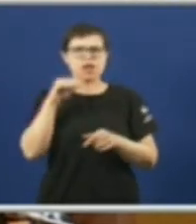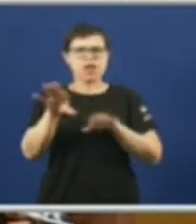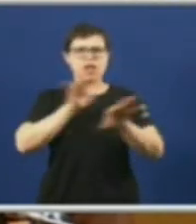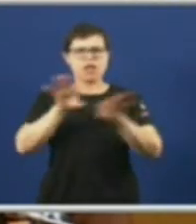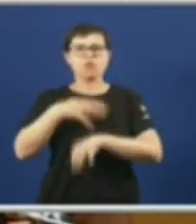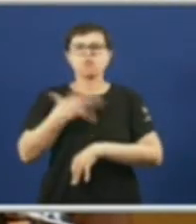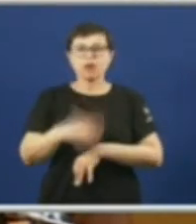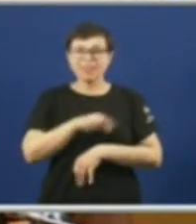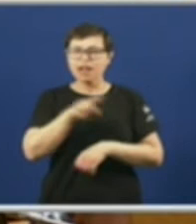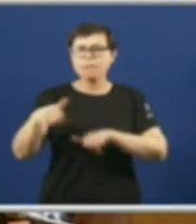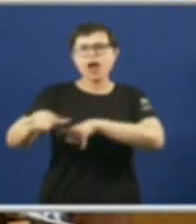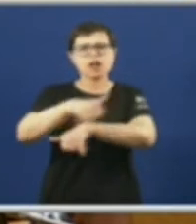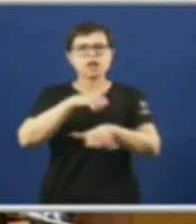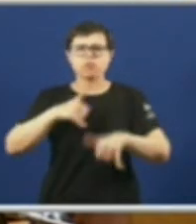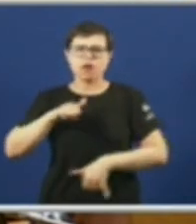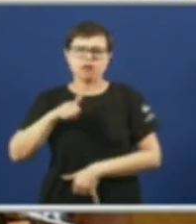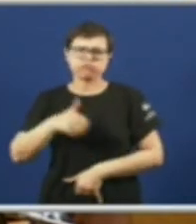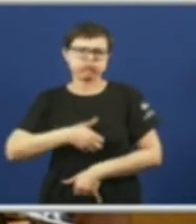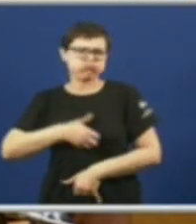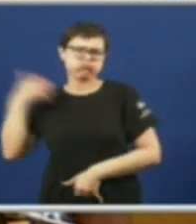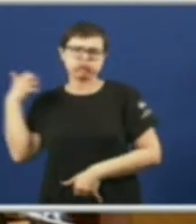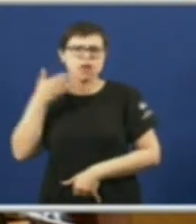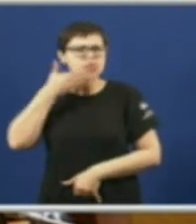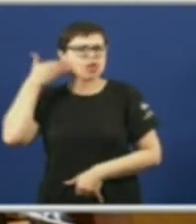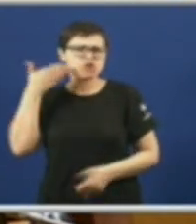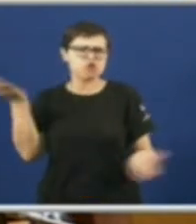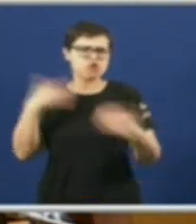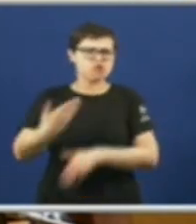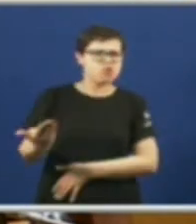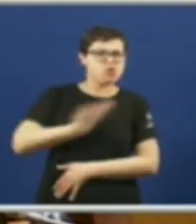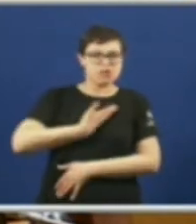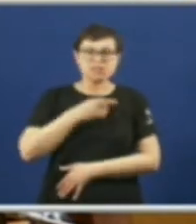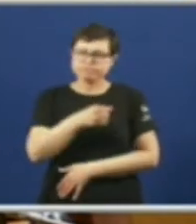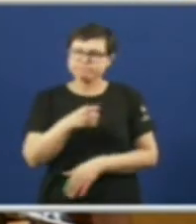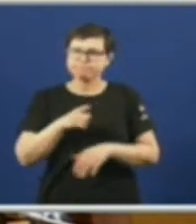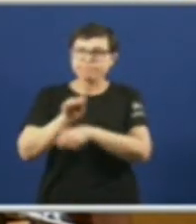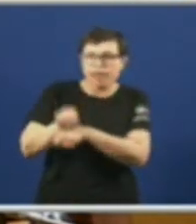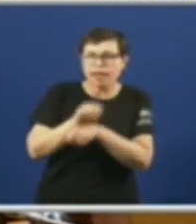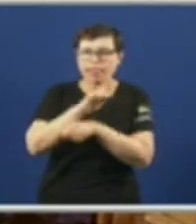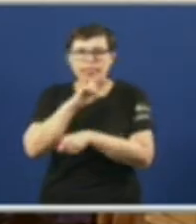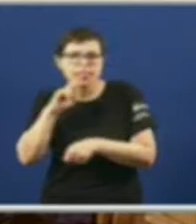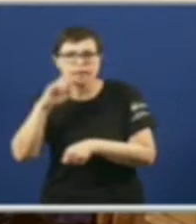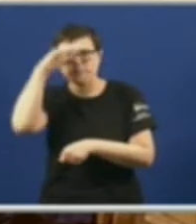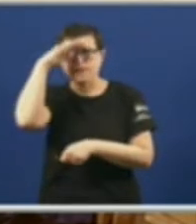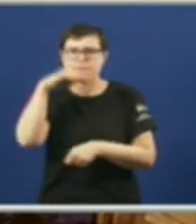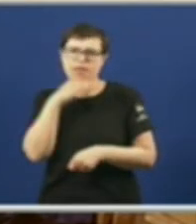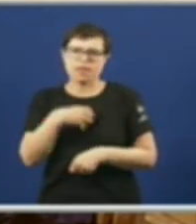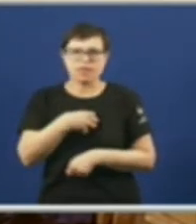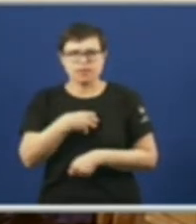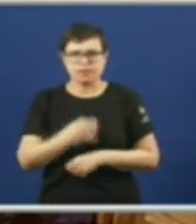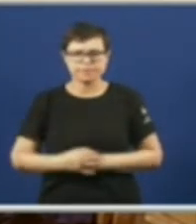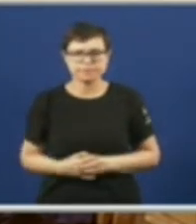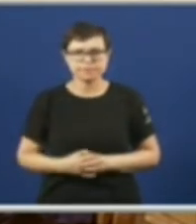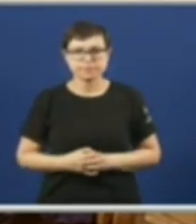é un argumento que ofende a nosa dignidade e que é un argumento bastante paternalista, señor Feijóo. E